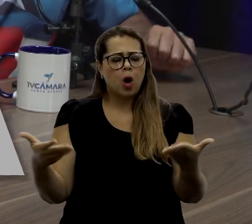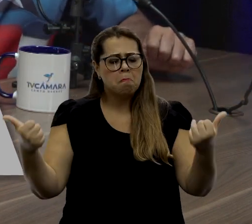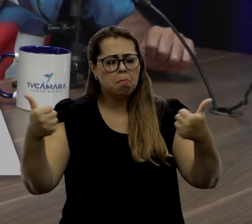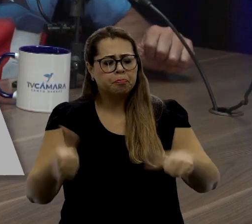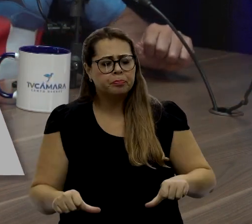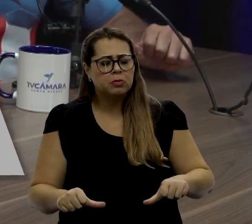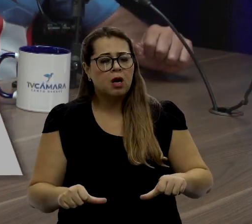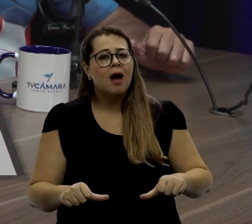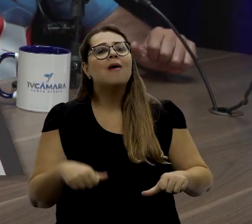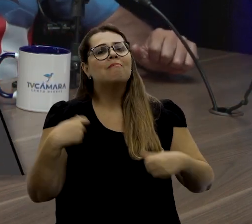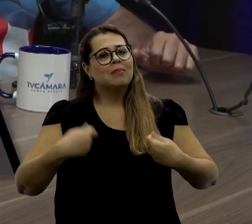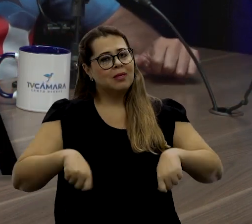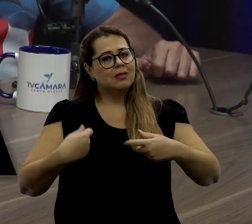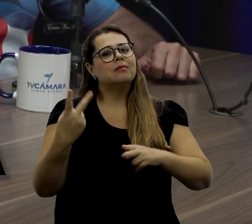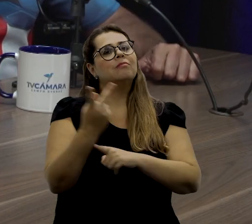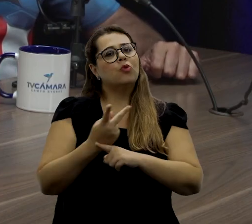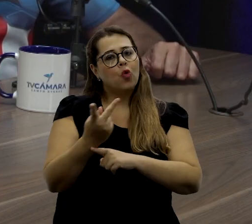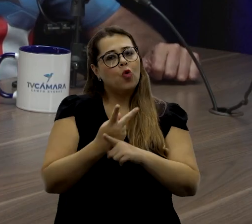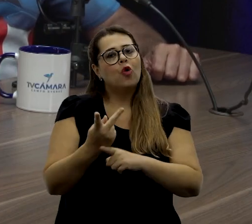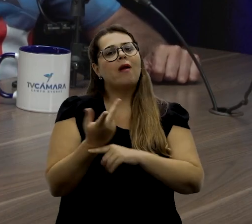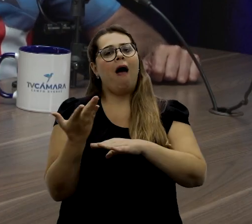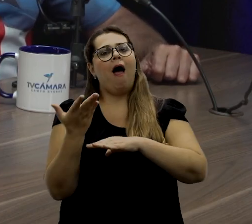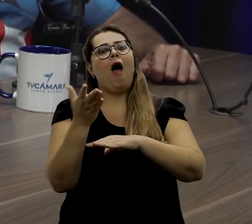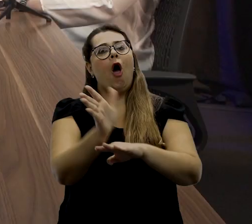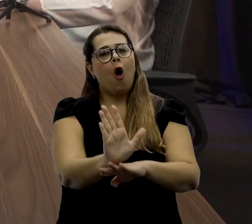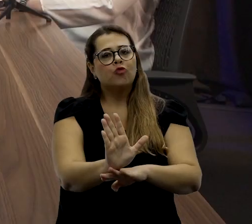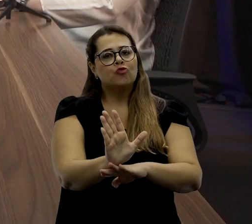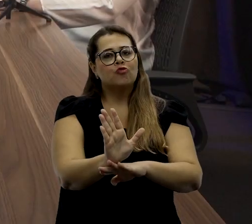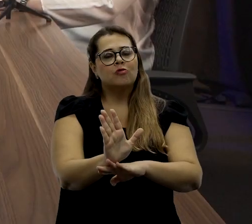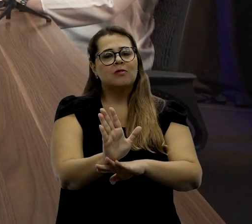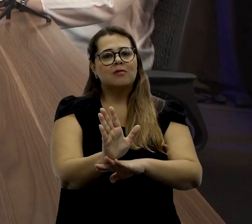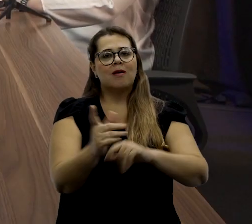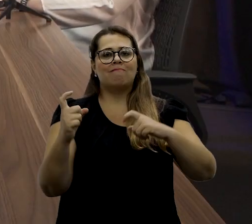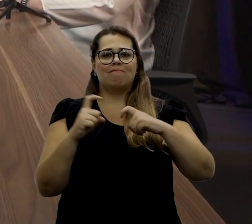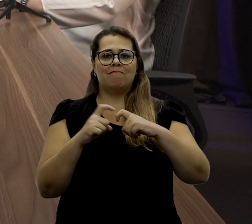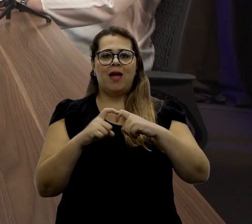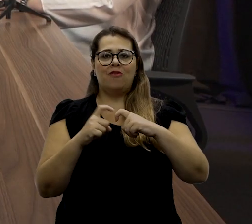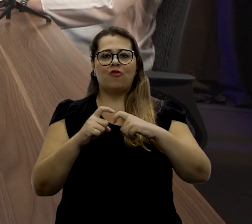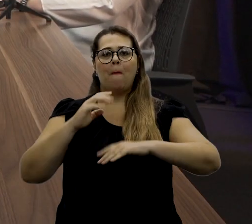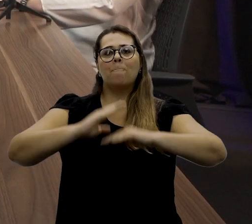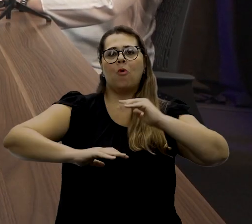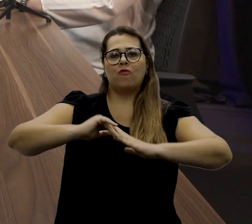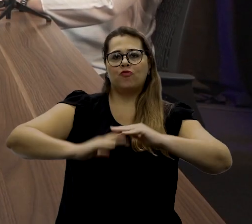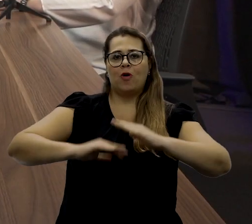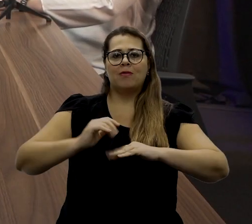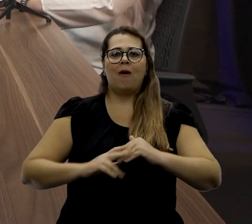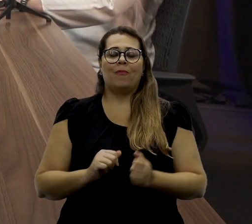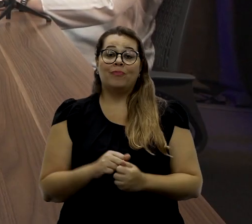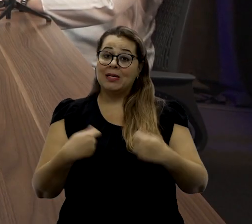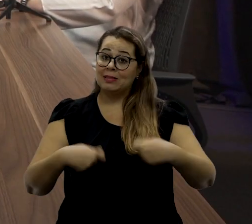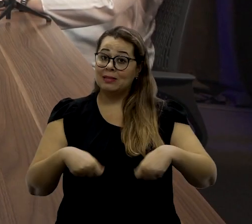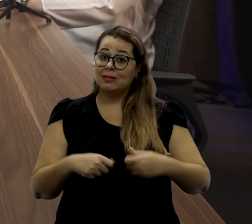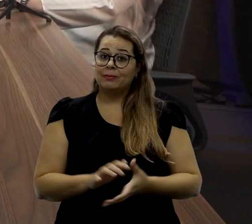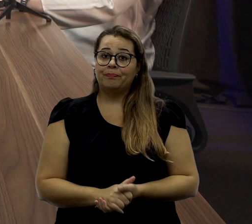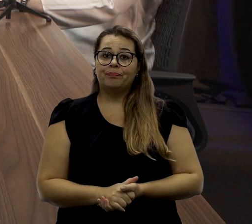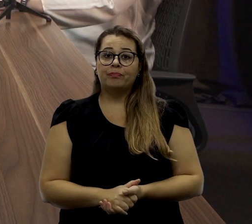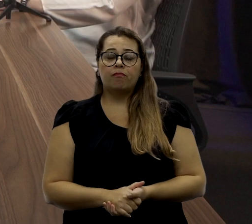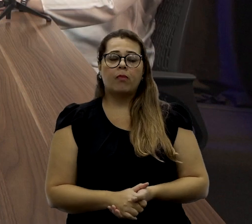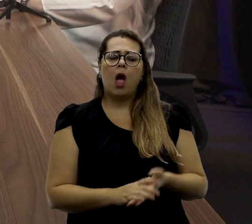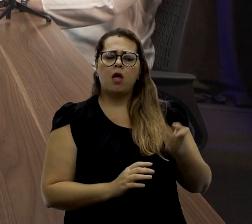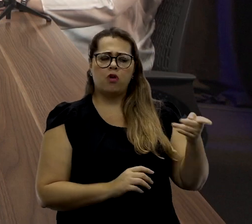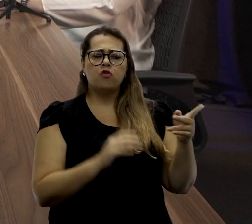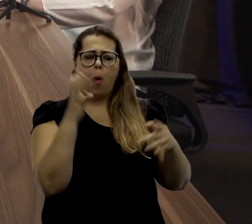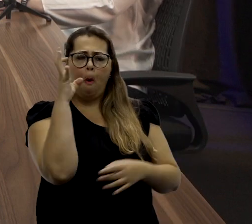procurar ajuda. Quebrar o preconceito, né, Marilene? De buscar essa ajuda médica, né? Sim, a gente observa, por exemplo, desde